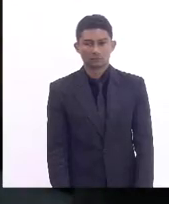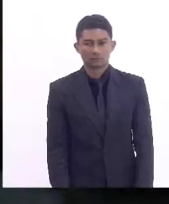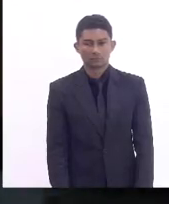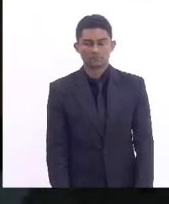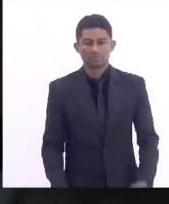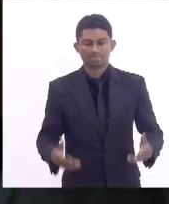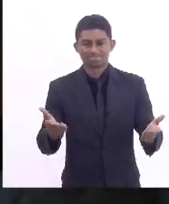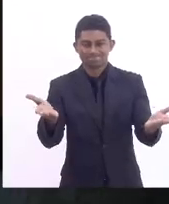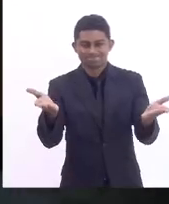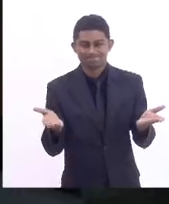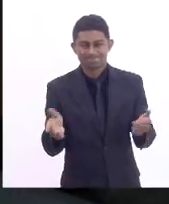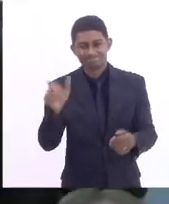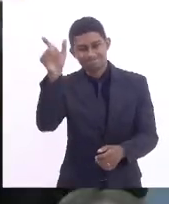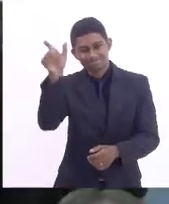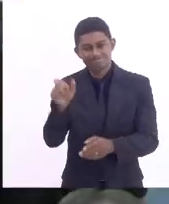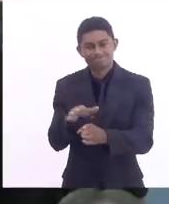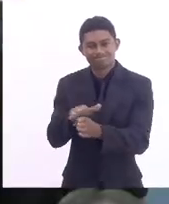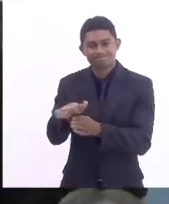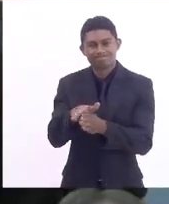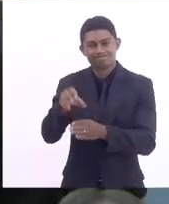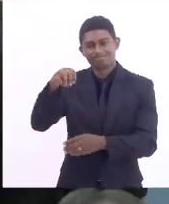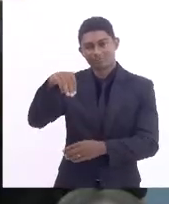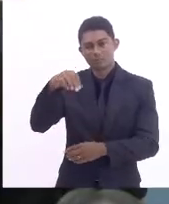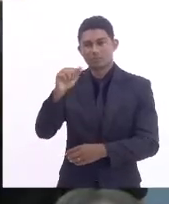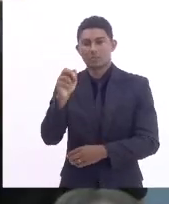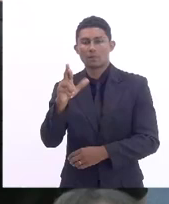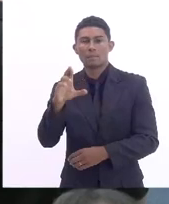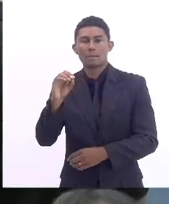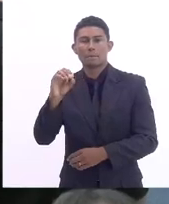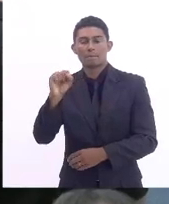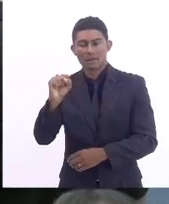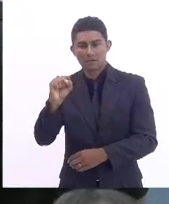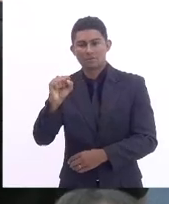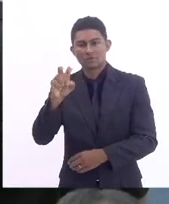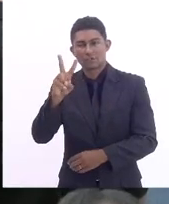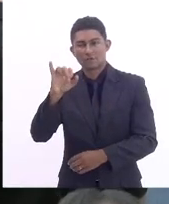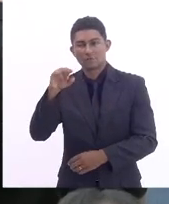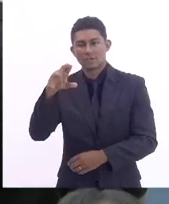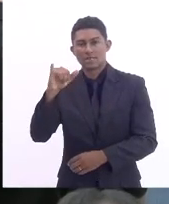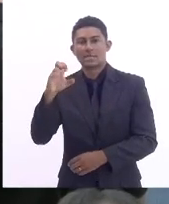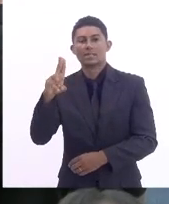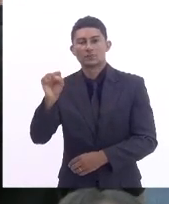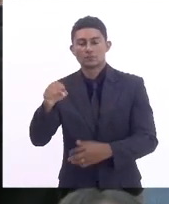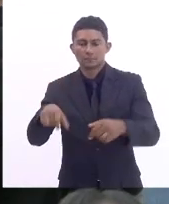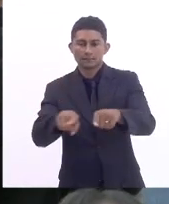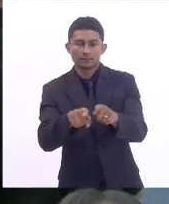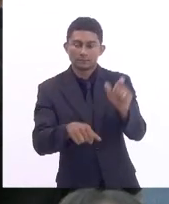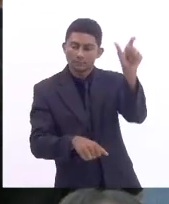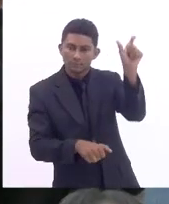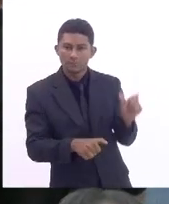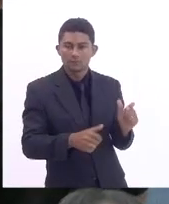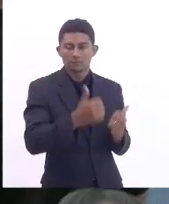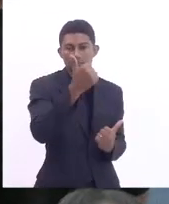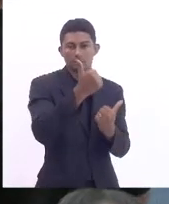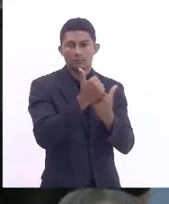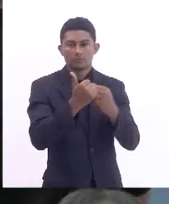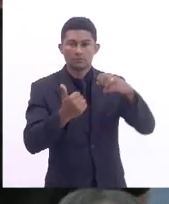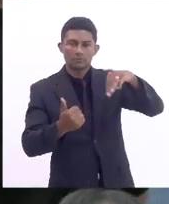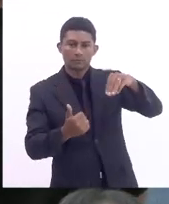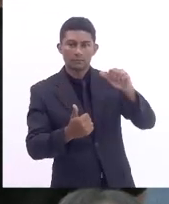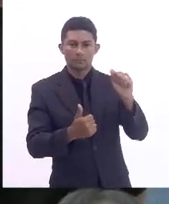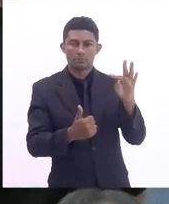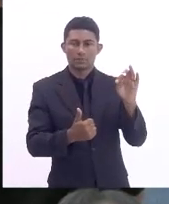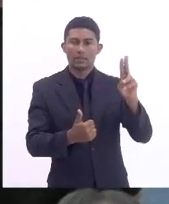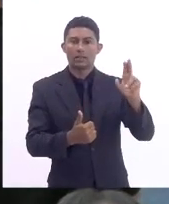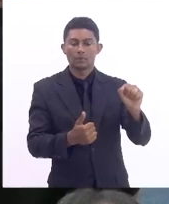e convidamos o conselheiro titular Marcus Vinicius Rodrigues ruins shake e o conselheiro suplente Mateus hora da Silva